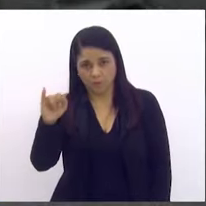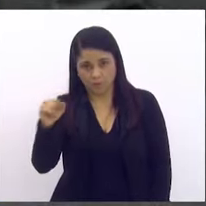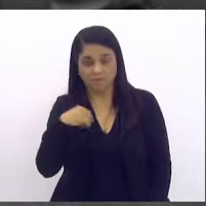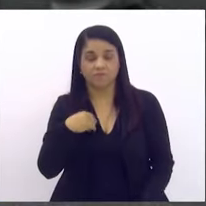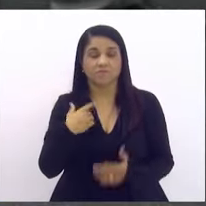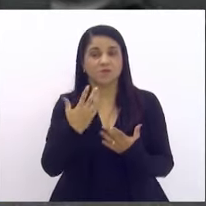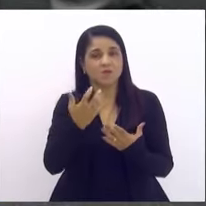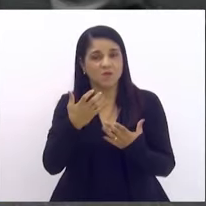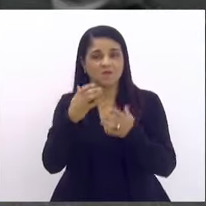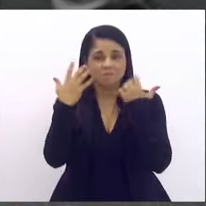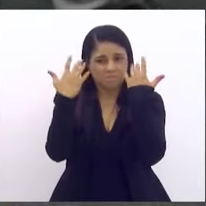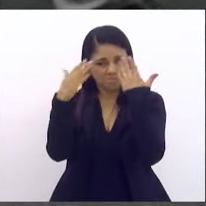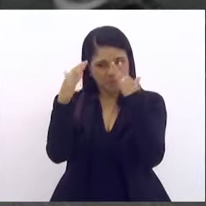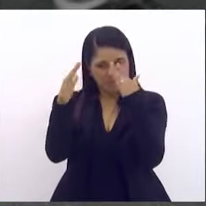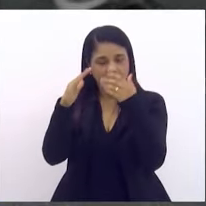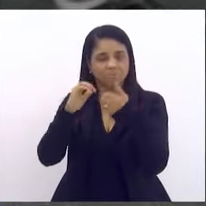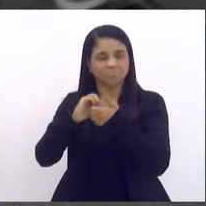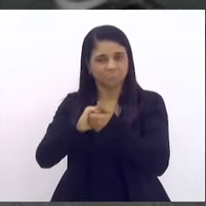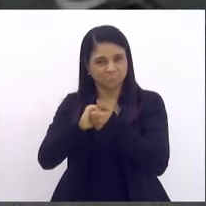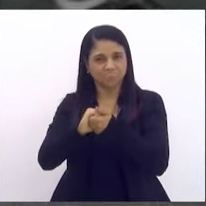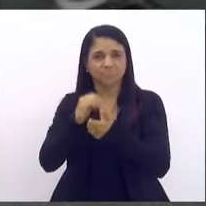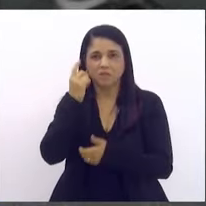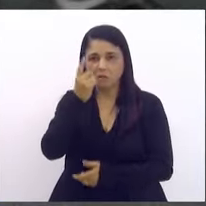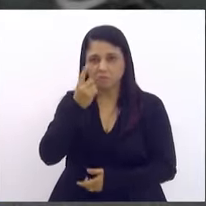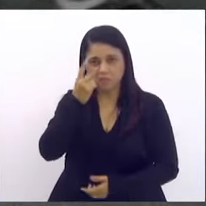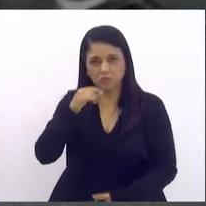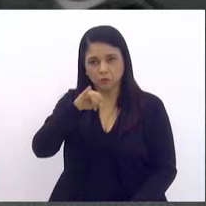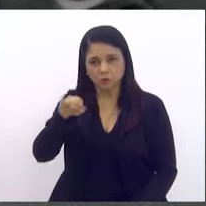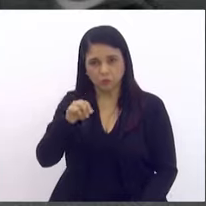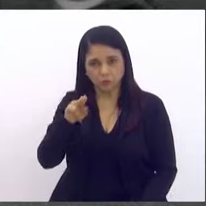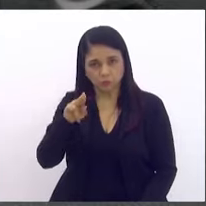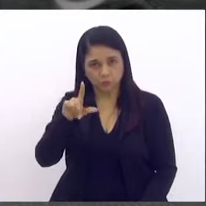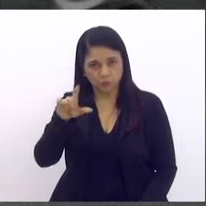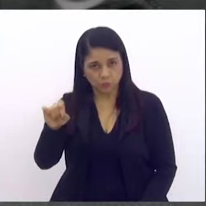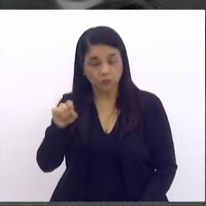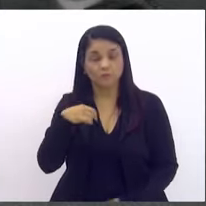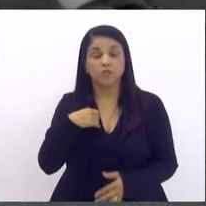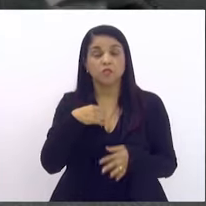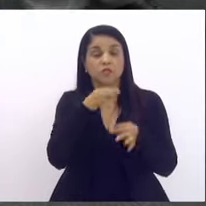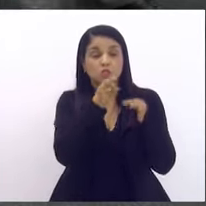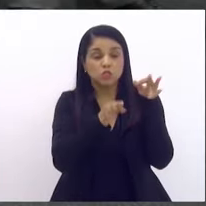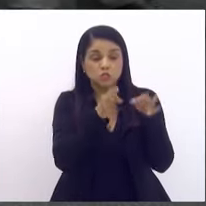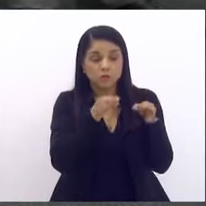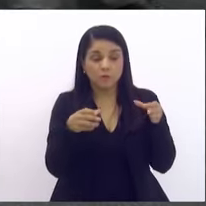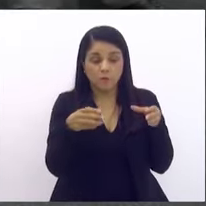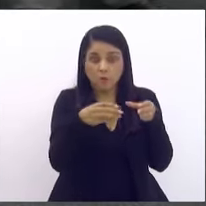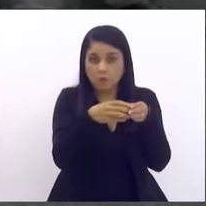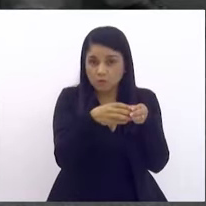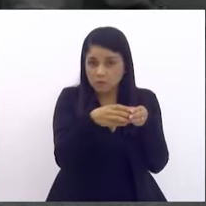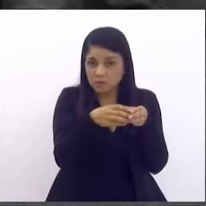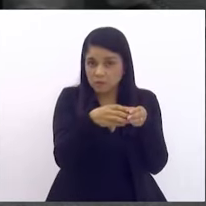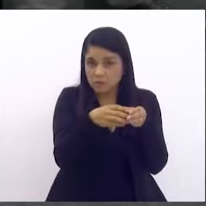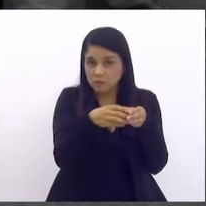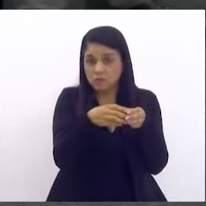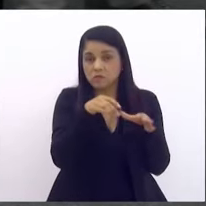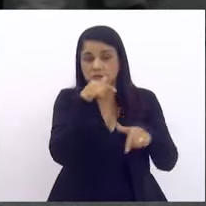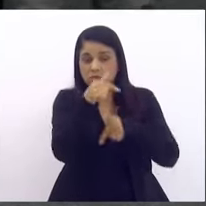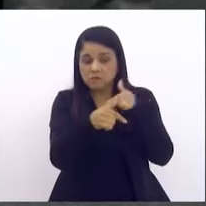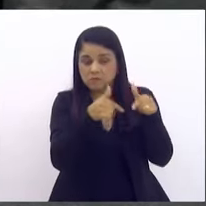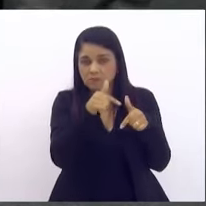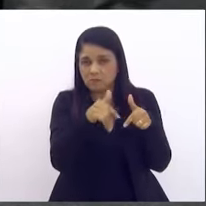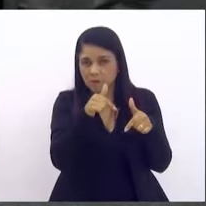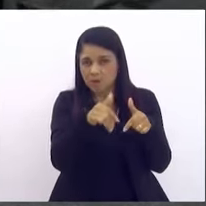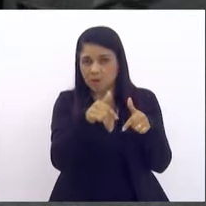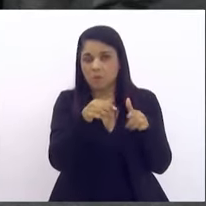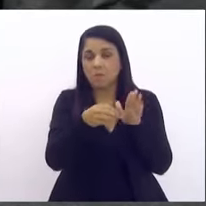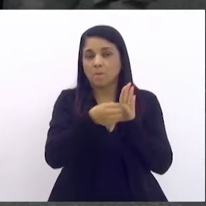AP autor da propositura e justificar Porque que a comissão de trabalho pediu para exarar o